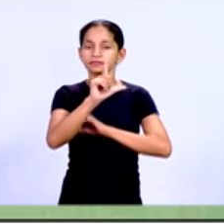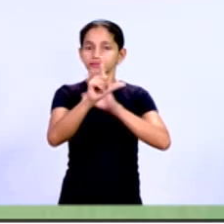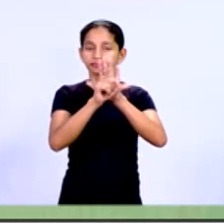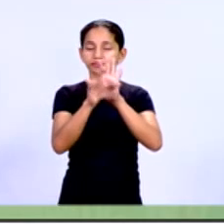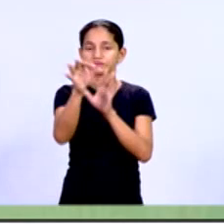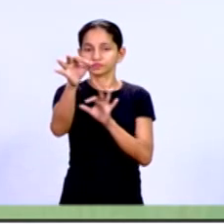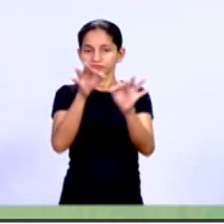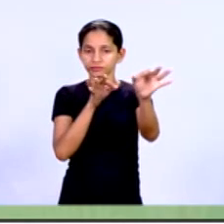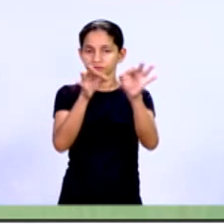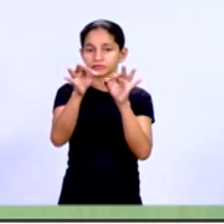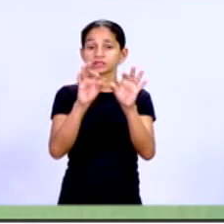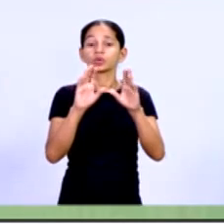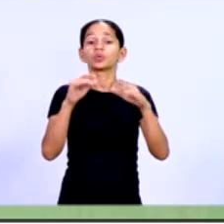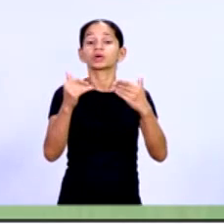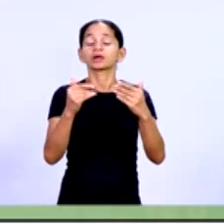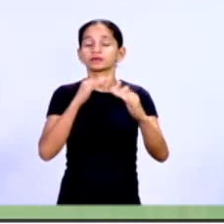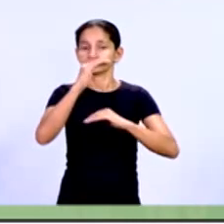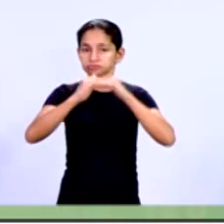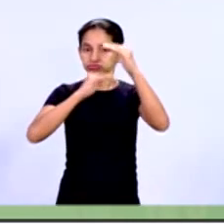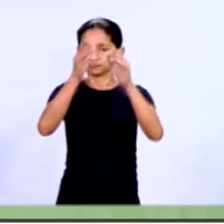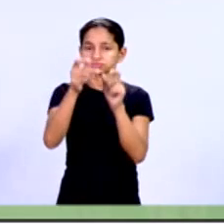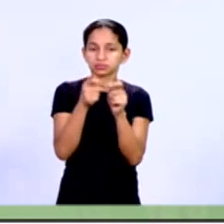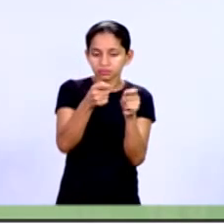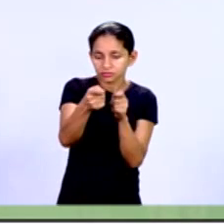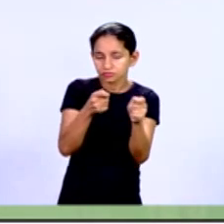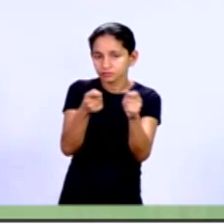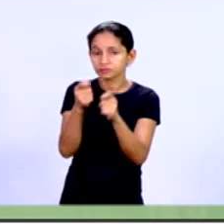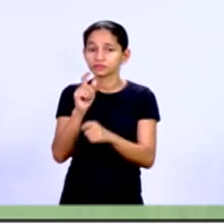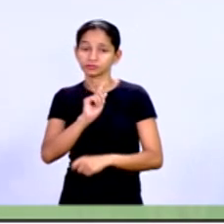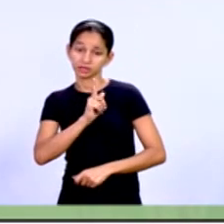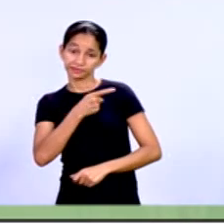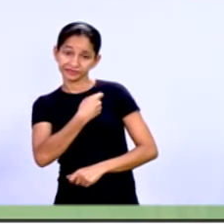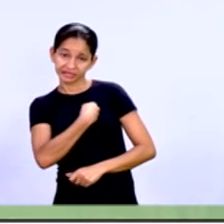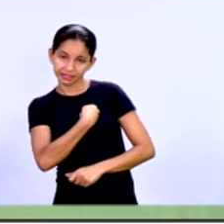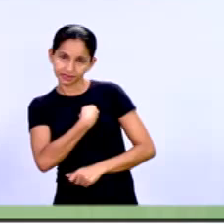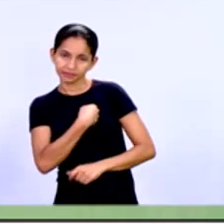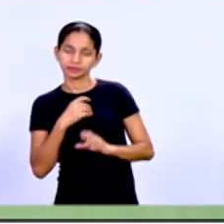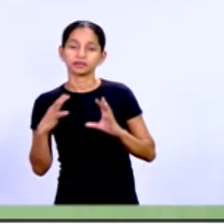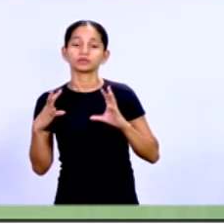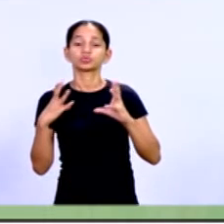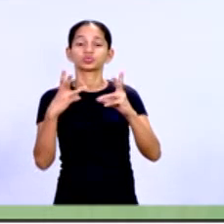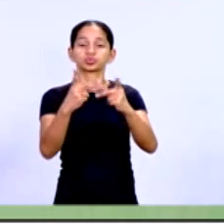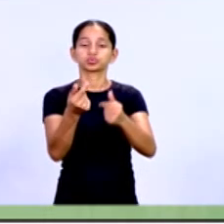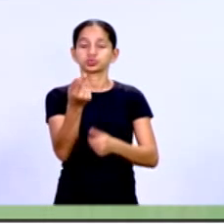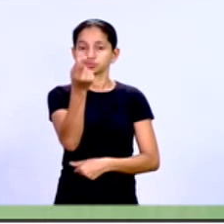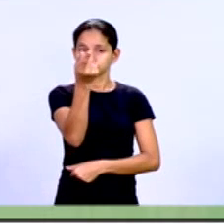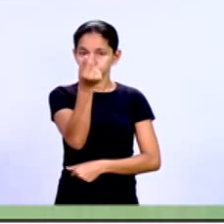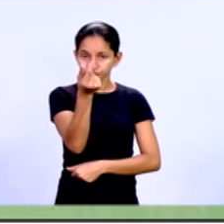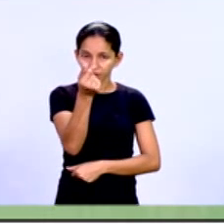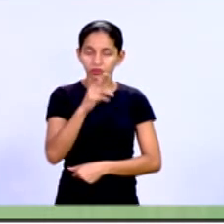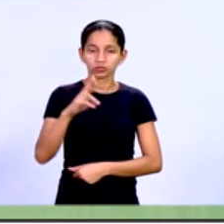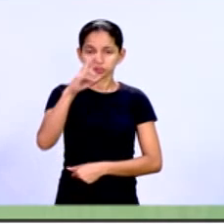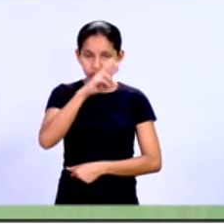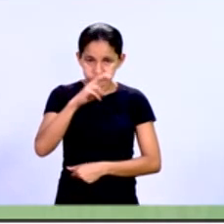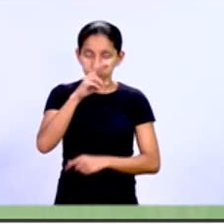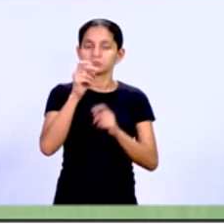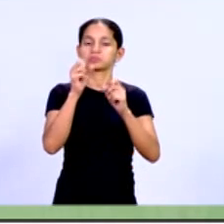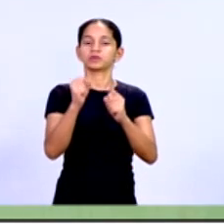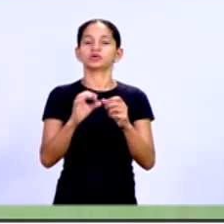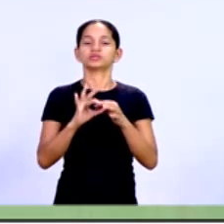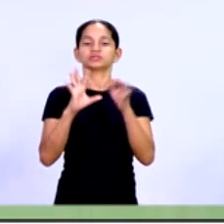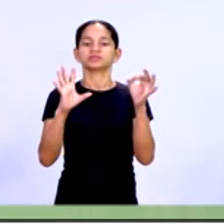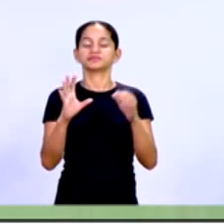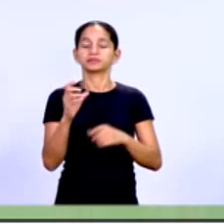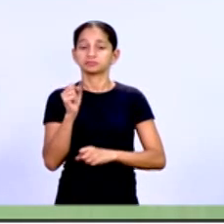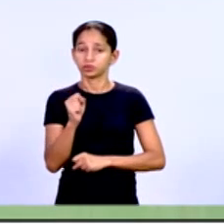regulamentar, desenvolver, controlar e fiscalizar o mercado de valores imobiliários do país.